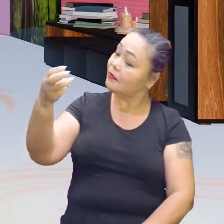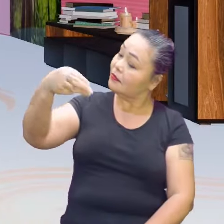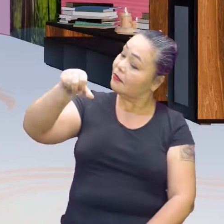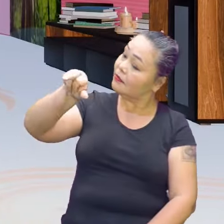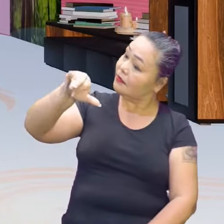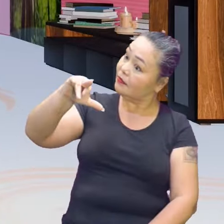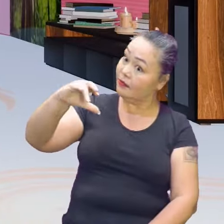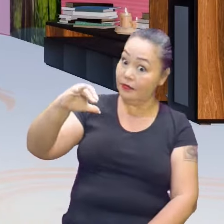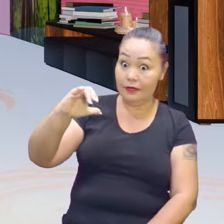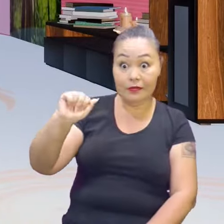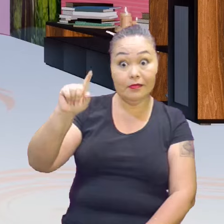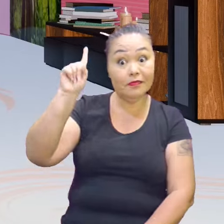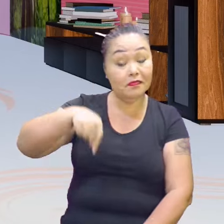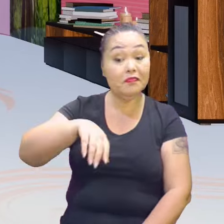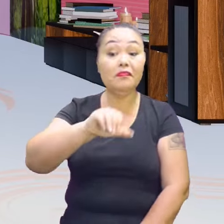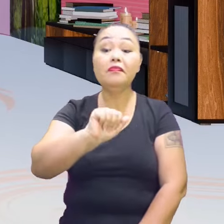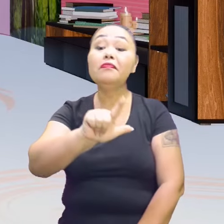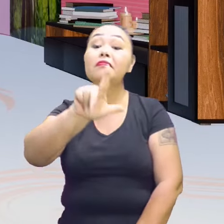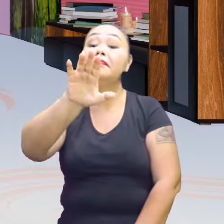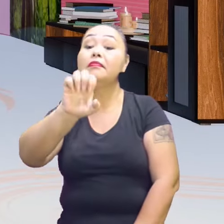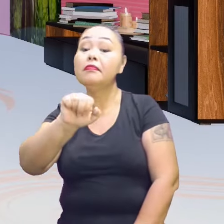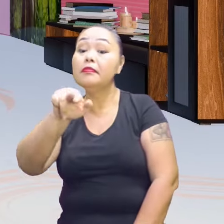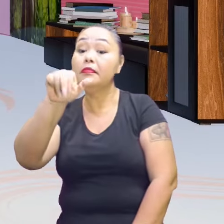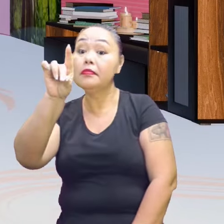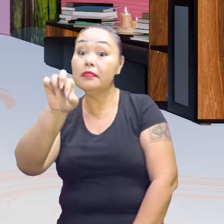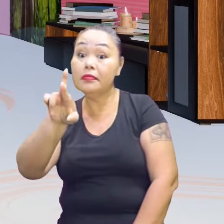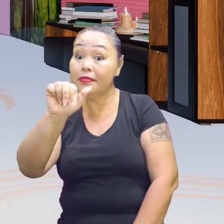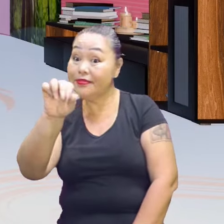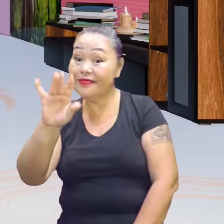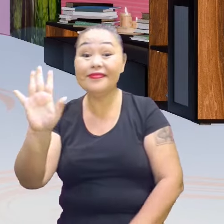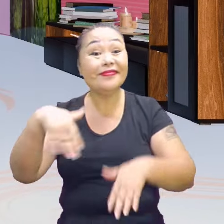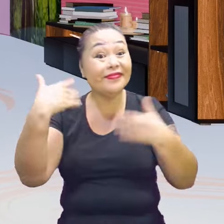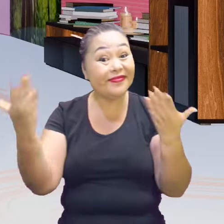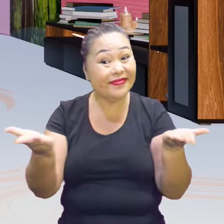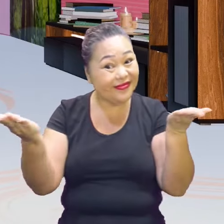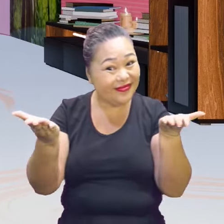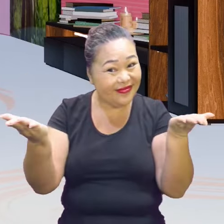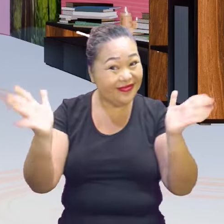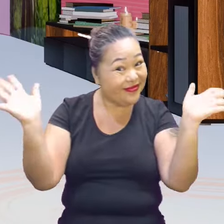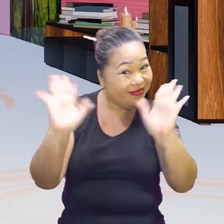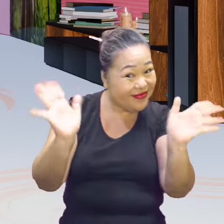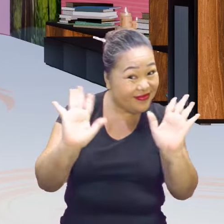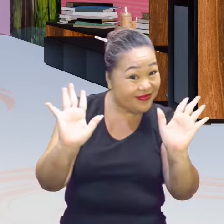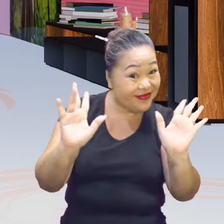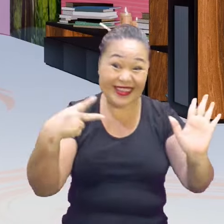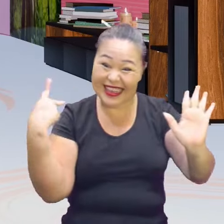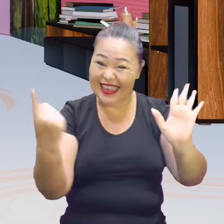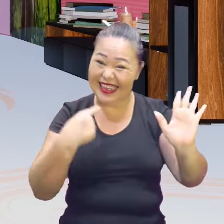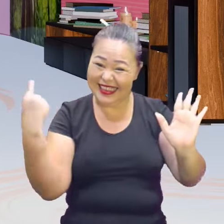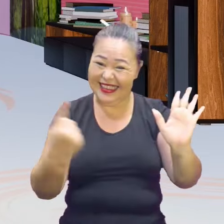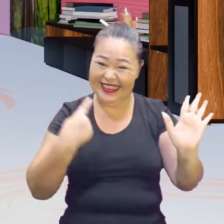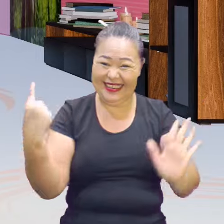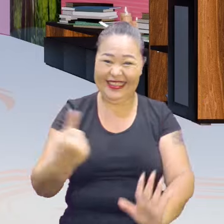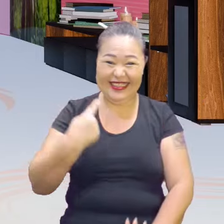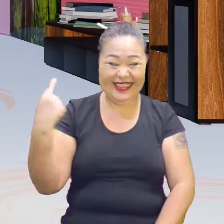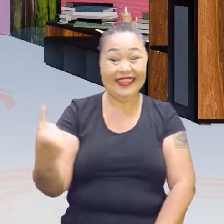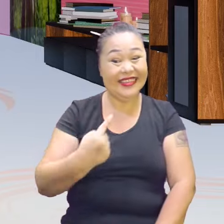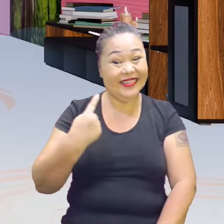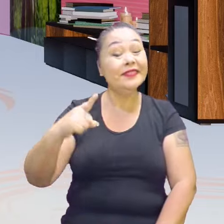Márcia. Professora Alessandra. E olha quem está aqui conosco. Isso,